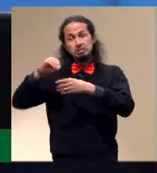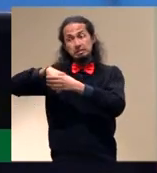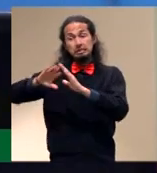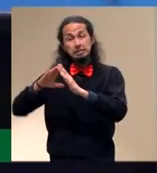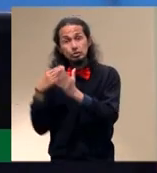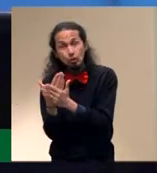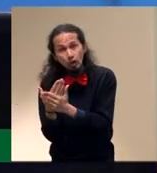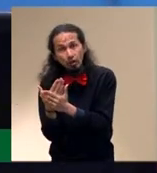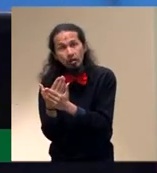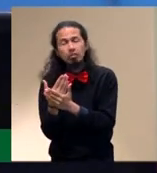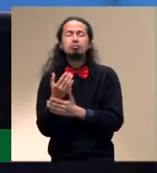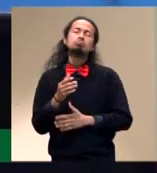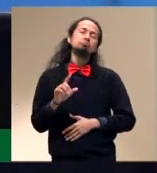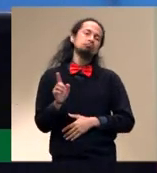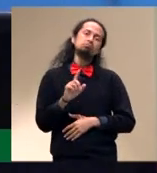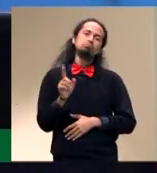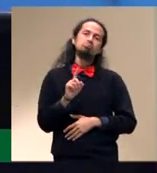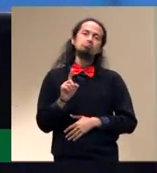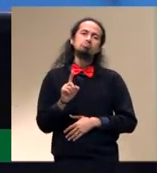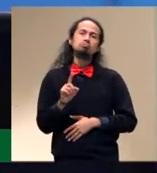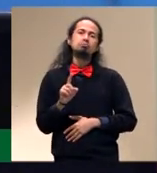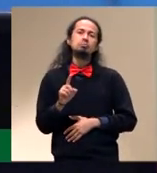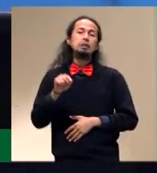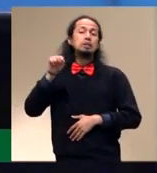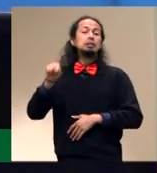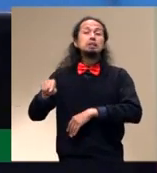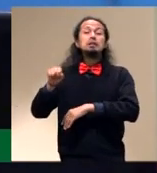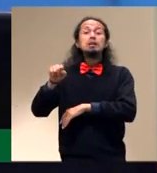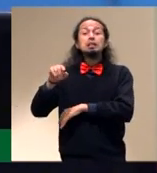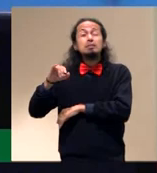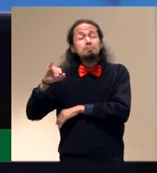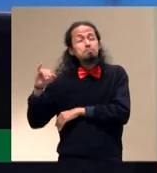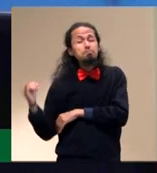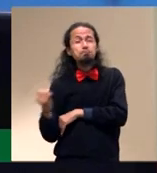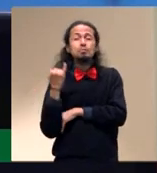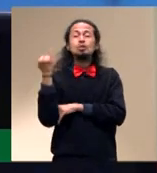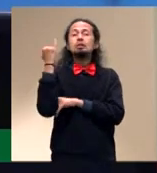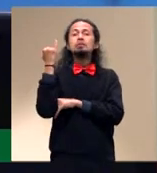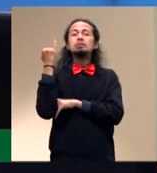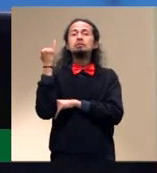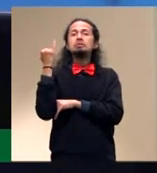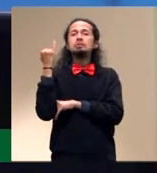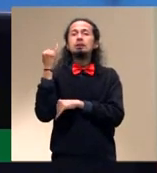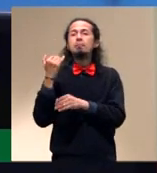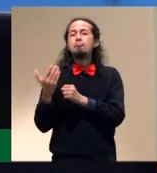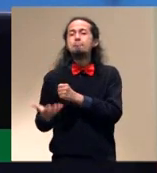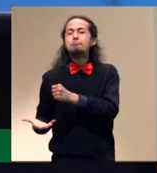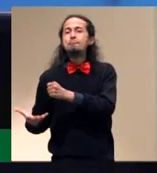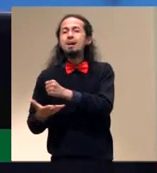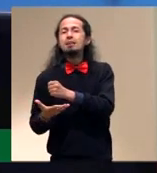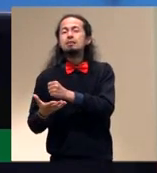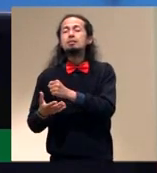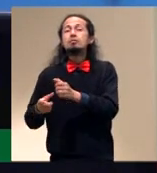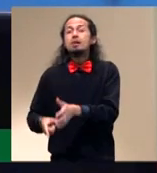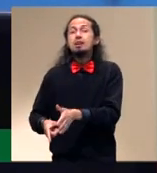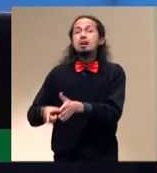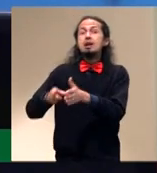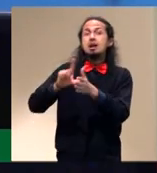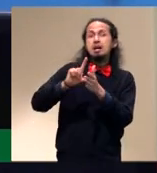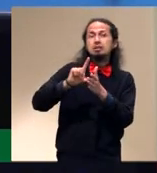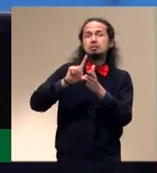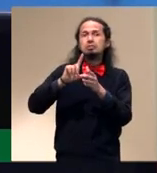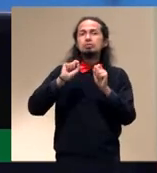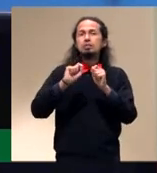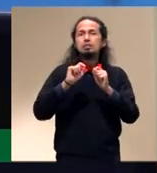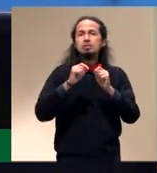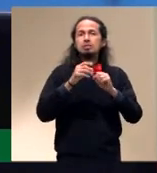o fundamental e o que vem antes de um processo de apropriação conceitual ou